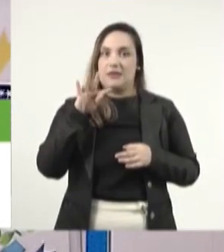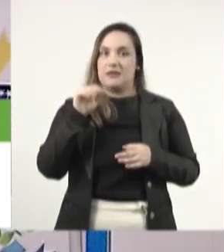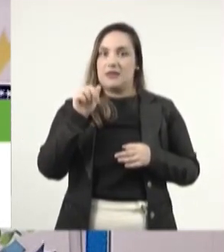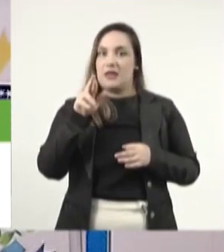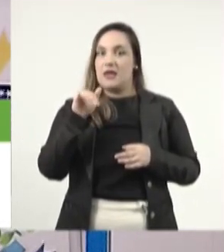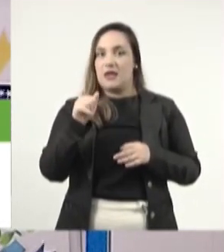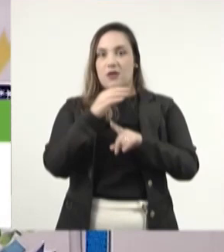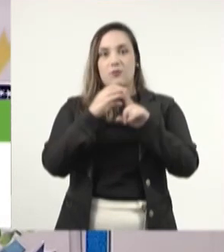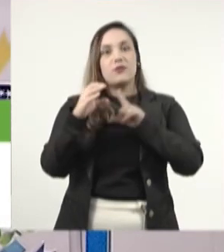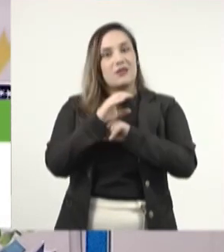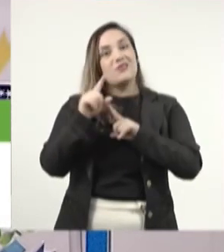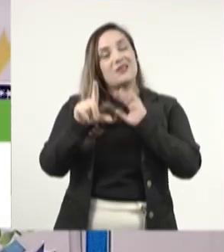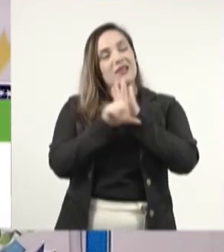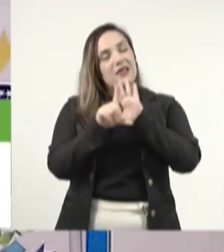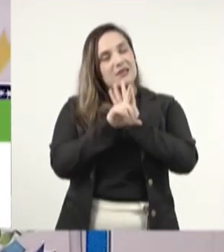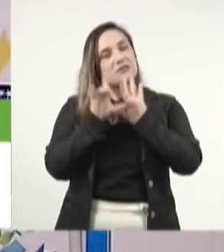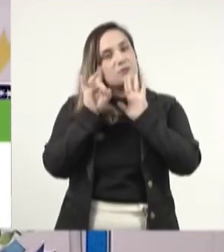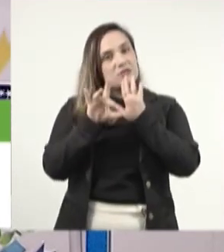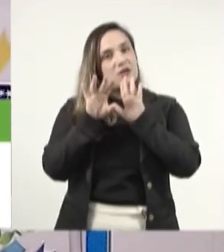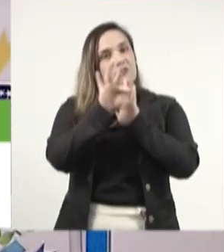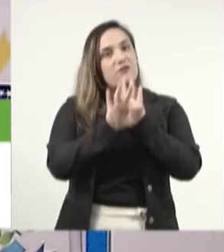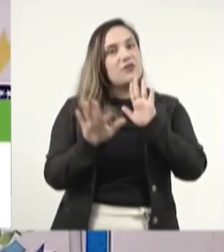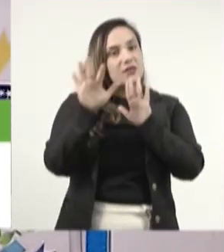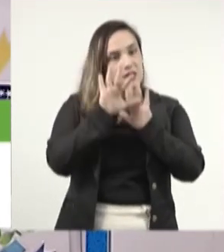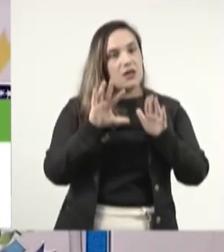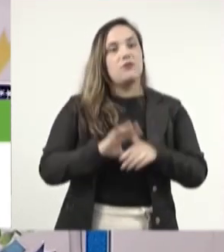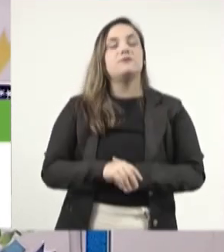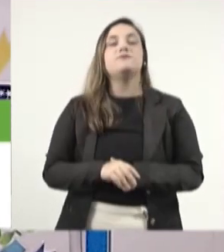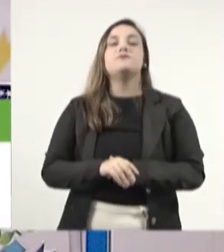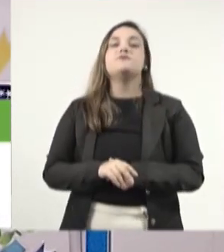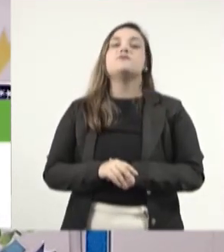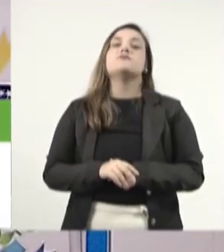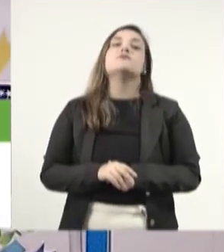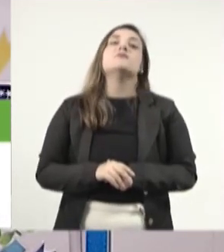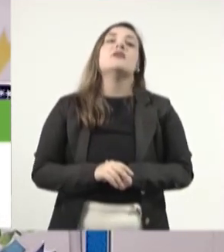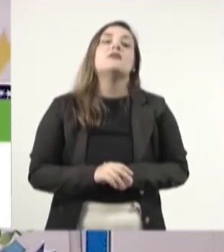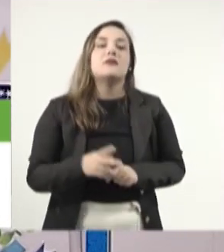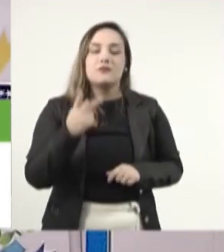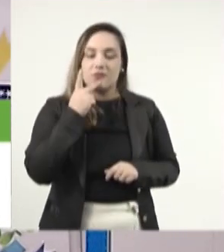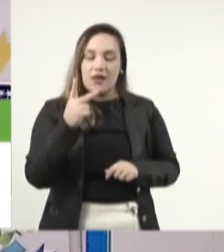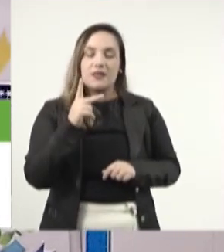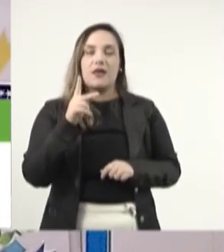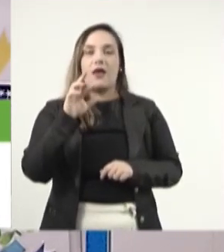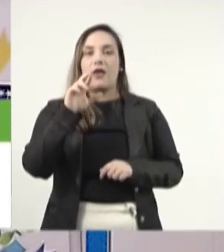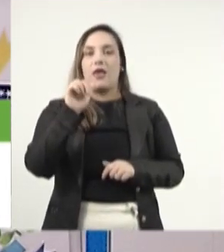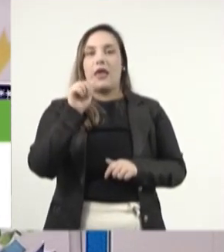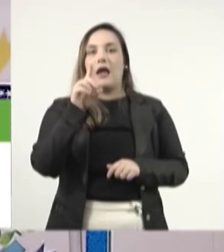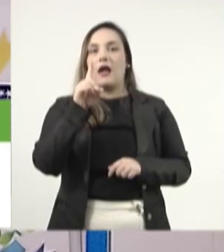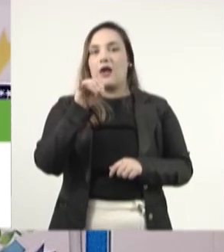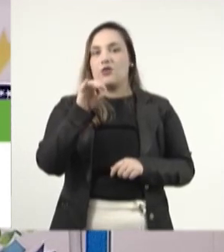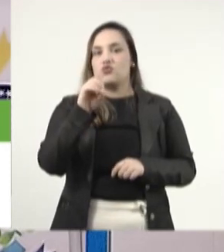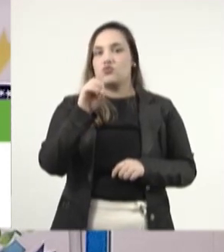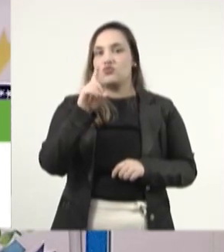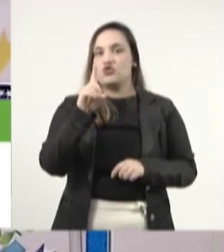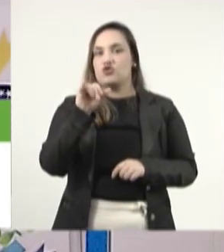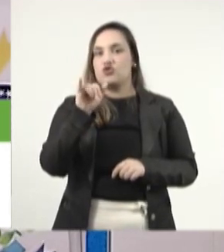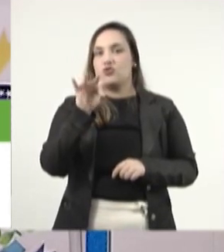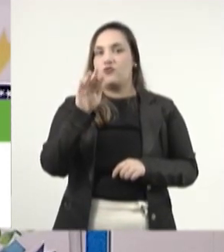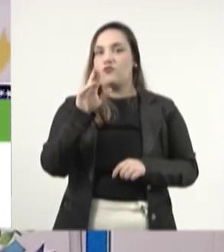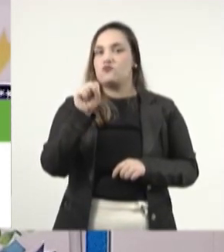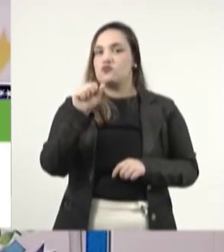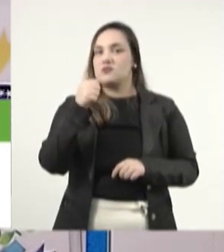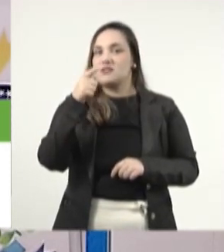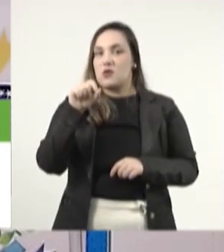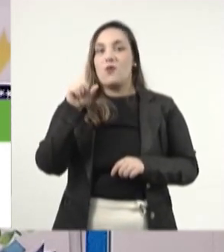pertencem a uma legislação específica federal, a legislação federal é quem rege toda essa questão de radiodifusão aqui no Brasil e não os estados. E